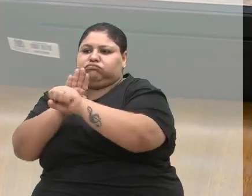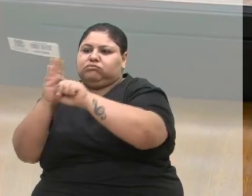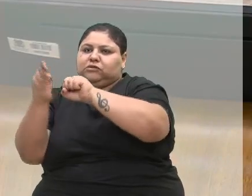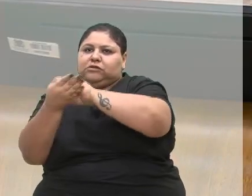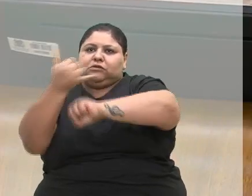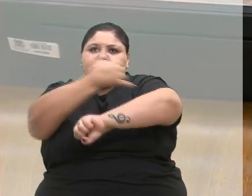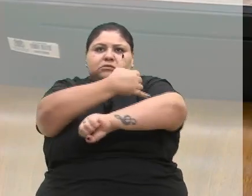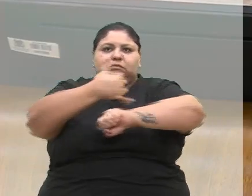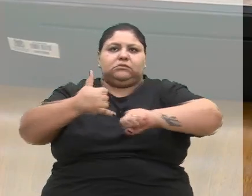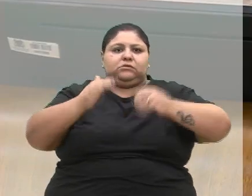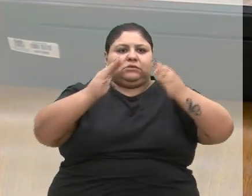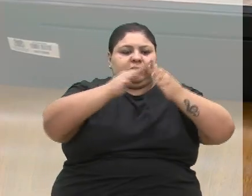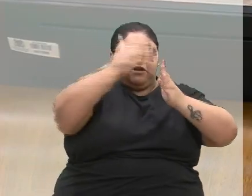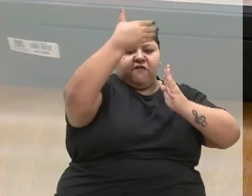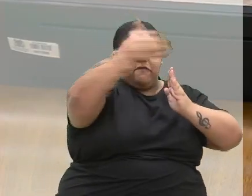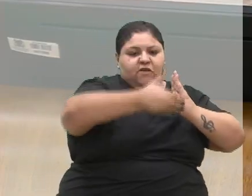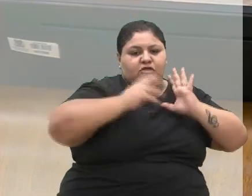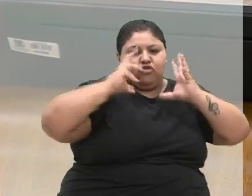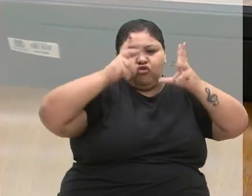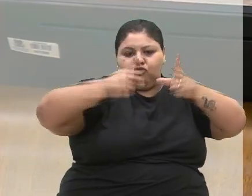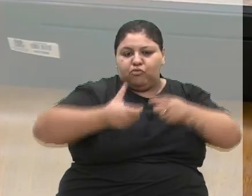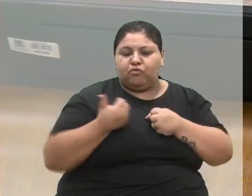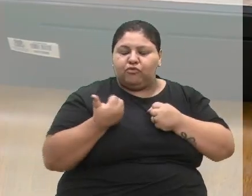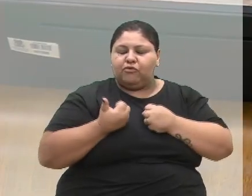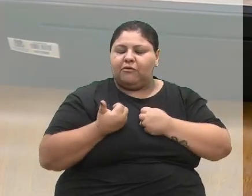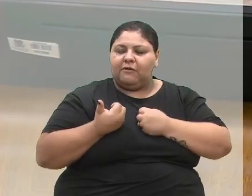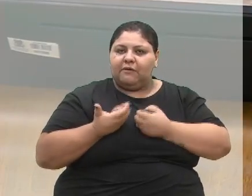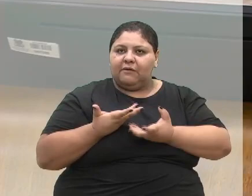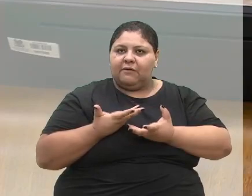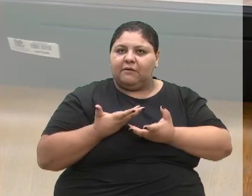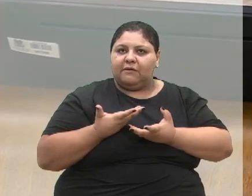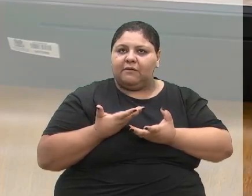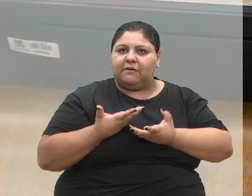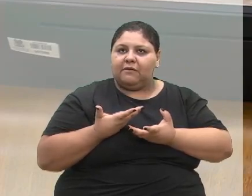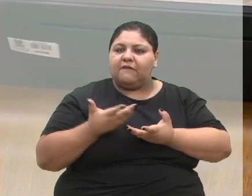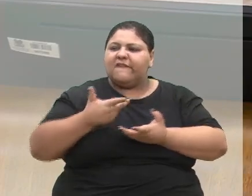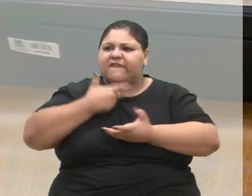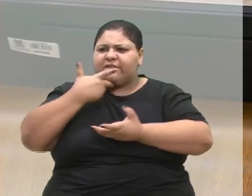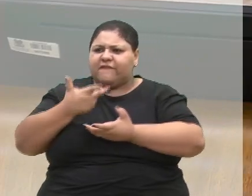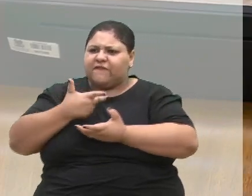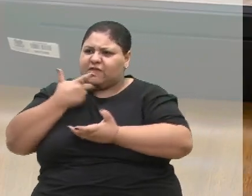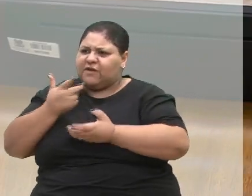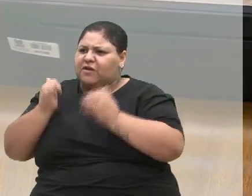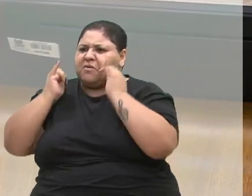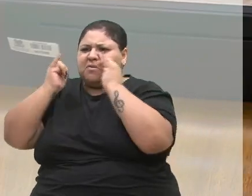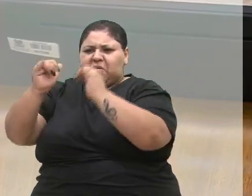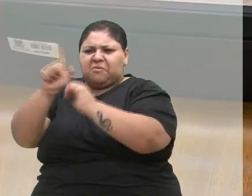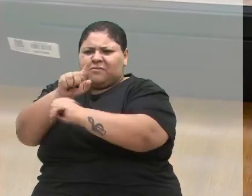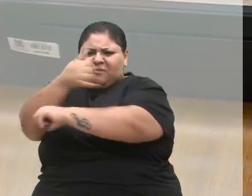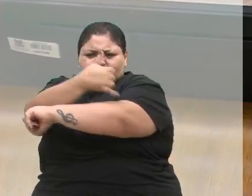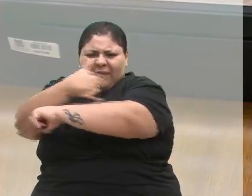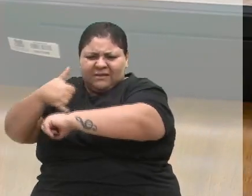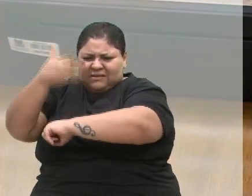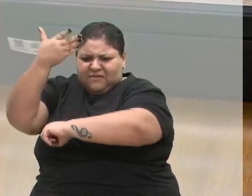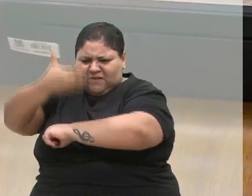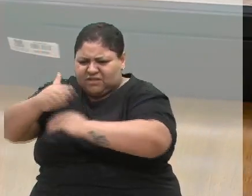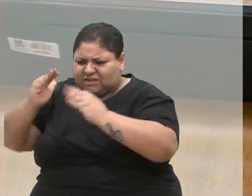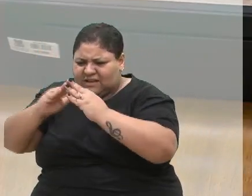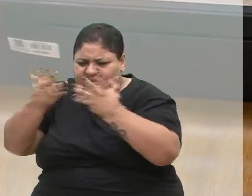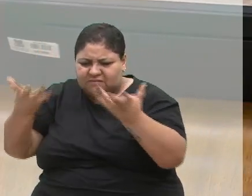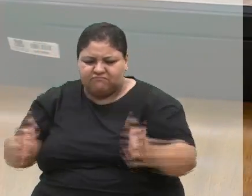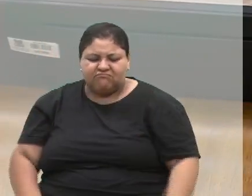na frente da casa de todo mundo, para agradar todo mundo. E aí me vem dizer que o ônibus não passa. Mas o que é